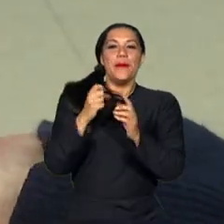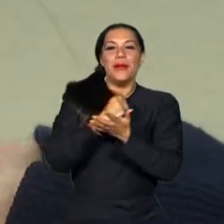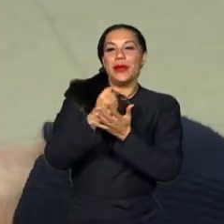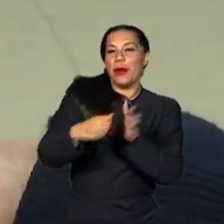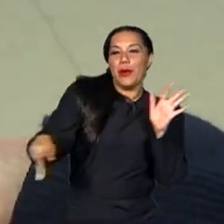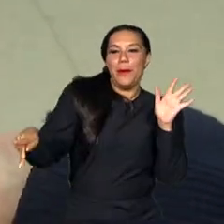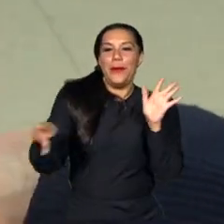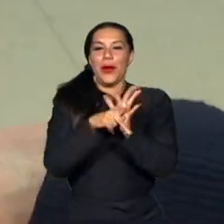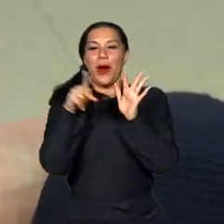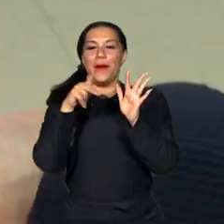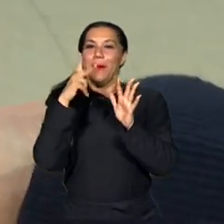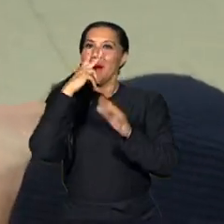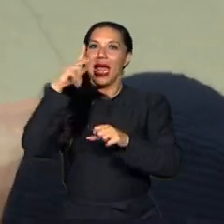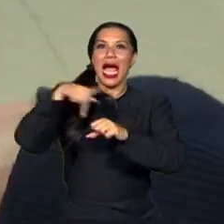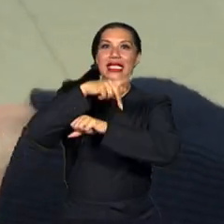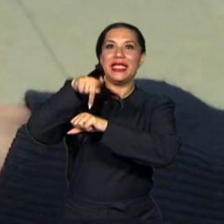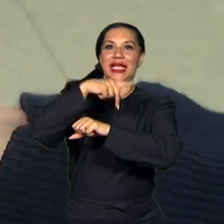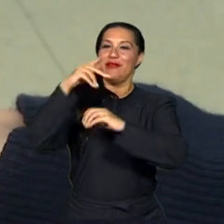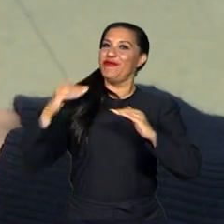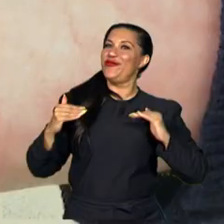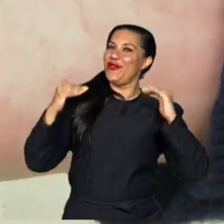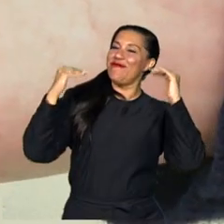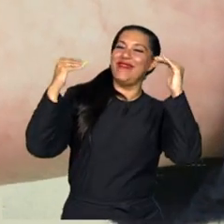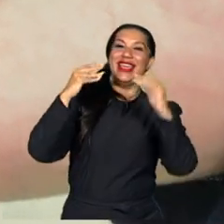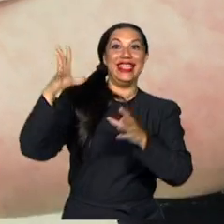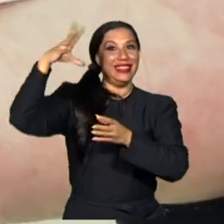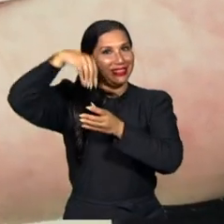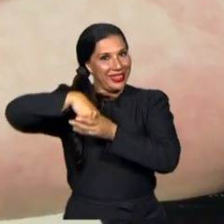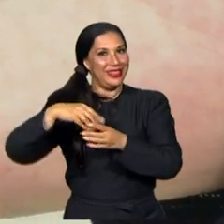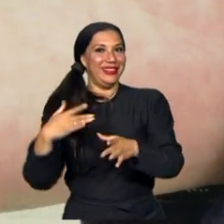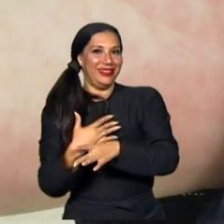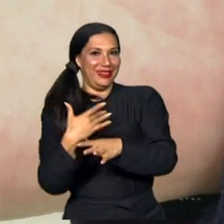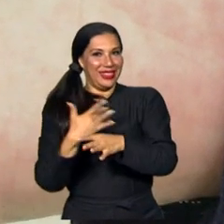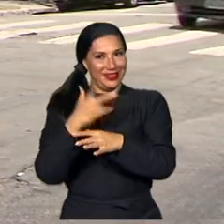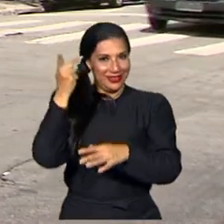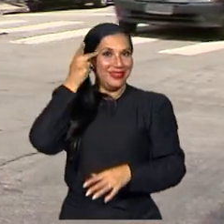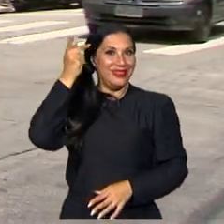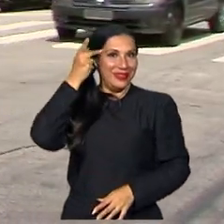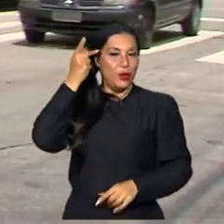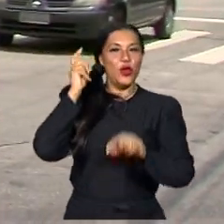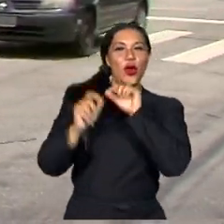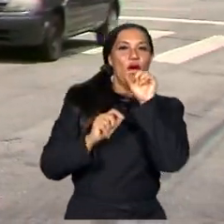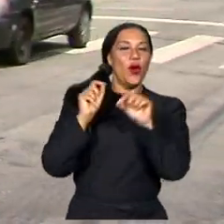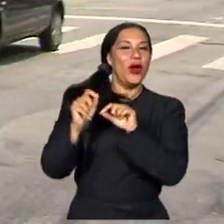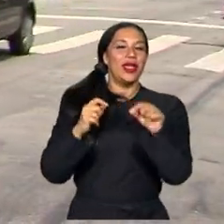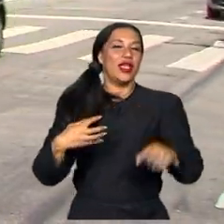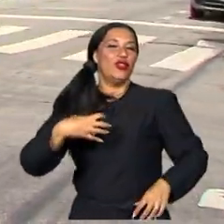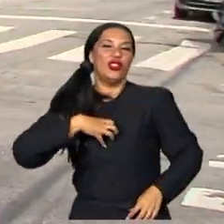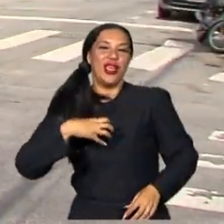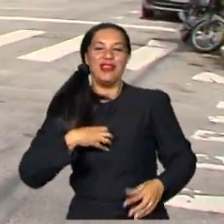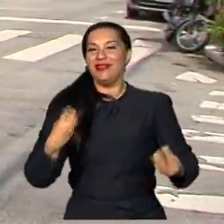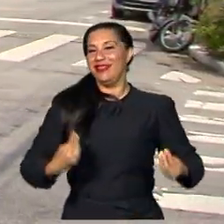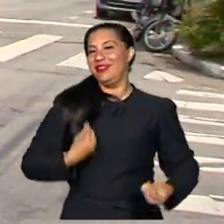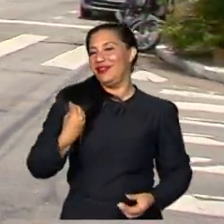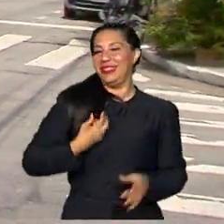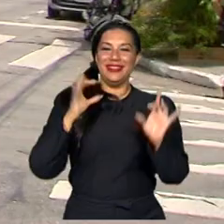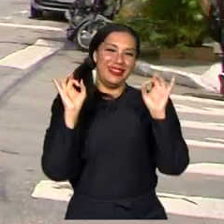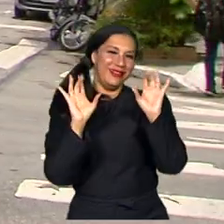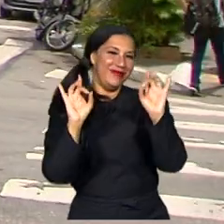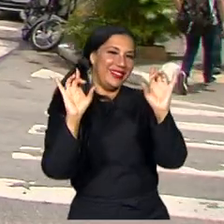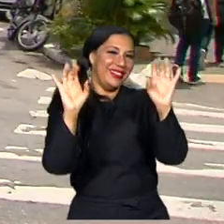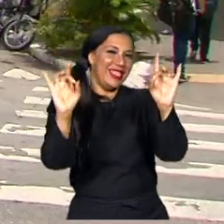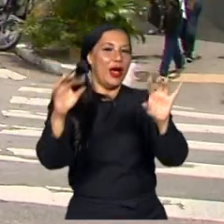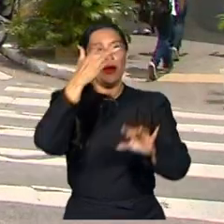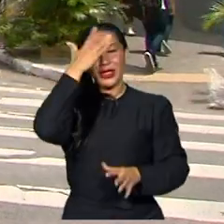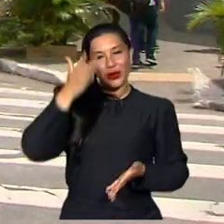próprios. Quase uma nação soberana dentro da cidade de São Paulo. Um modo de vida especial. O